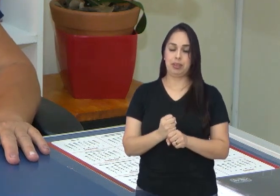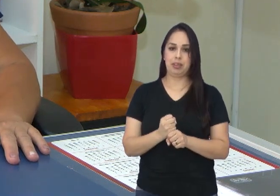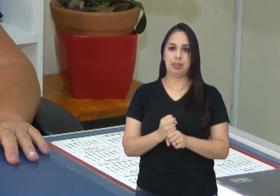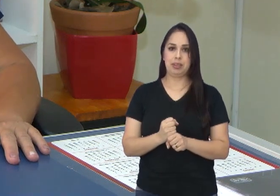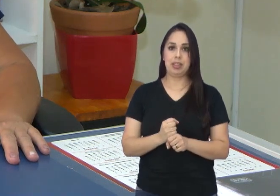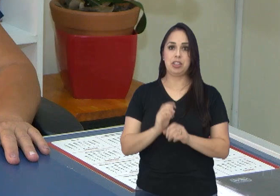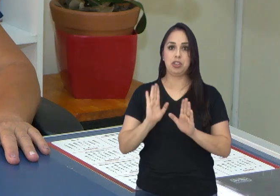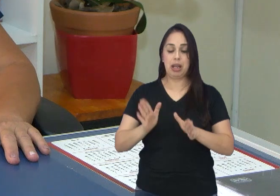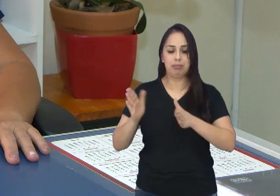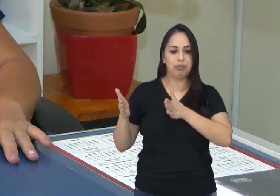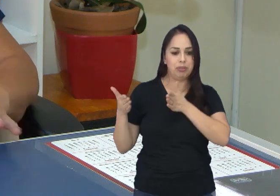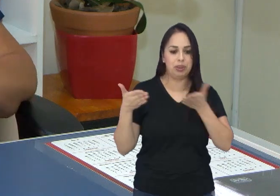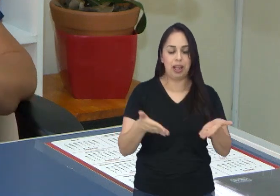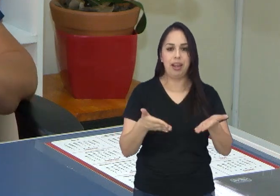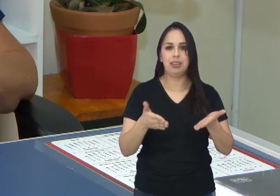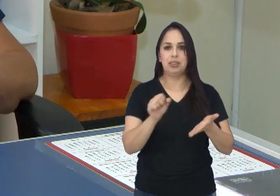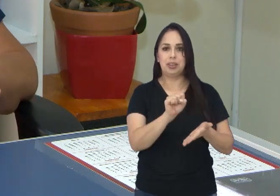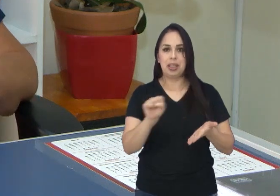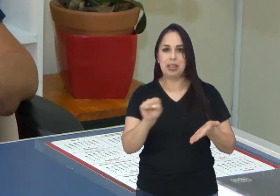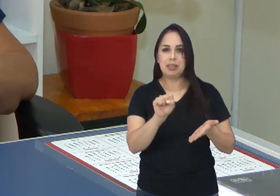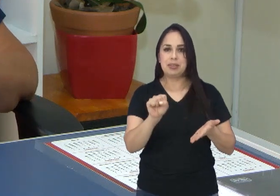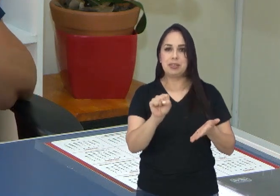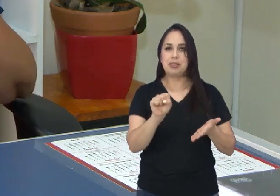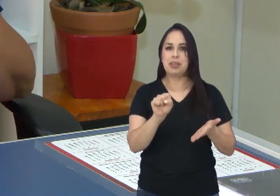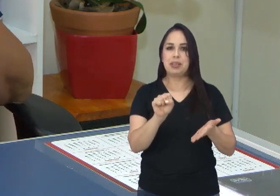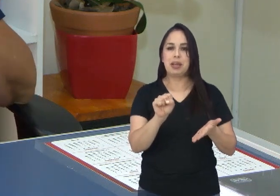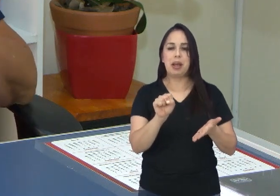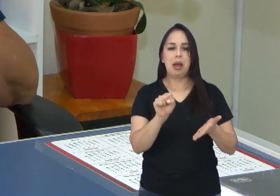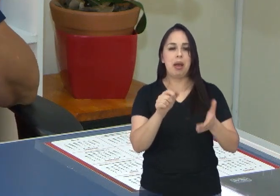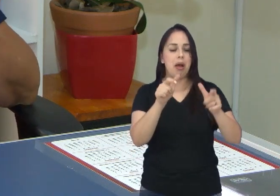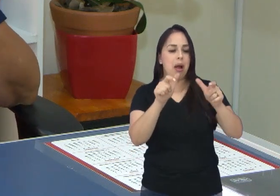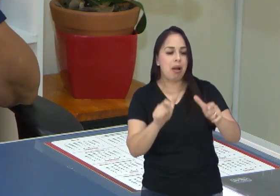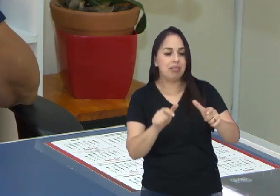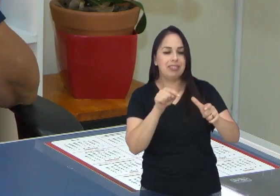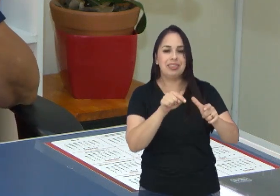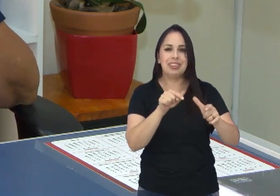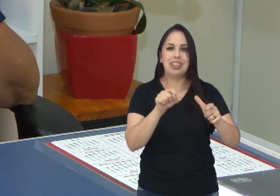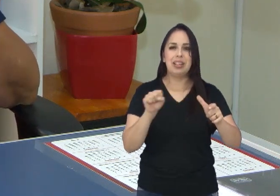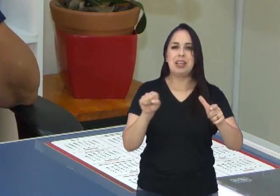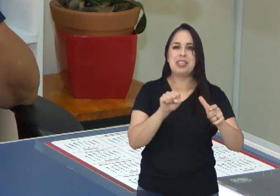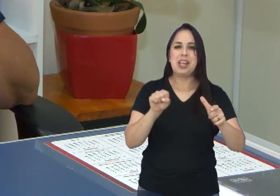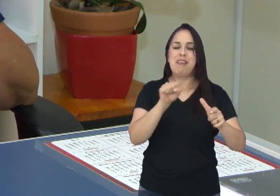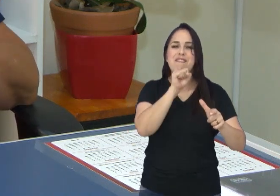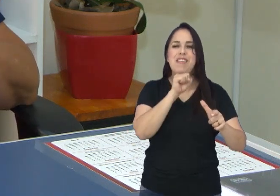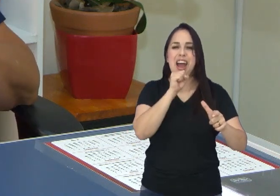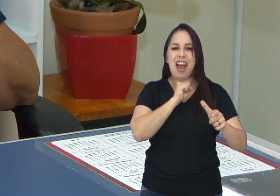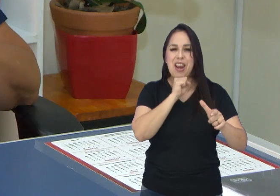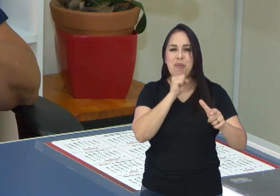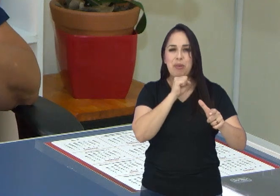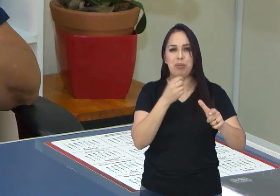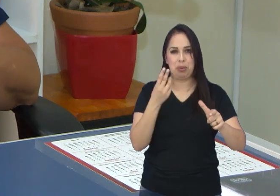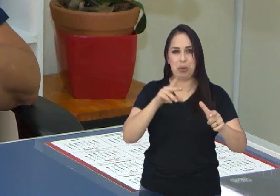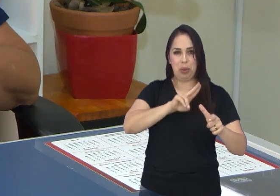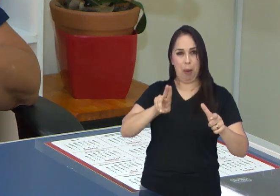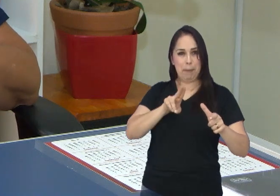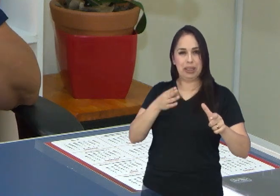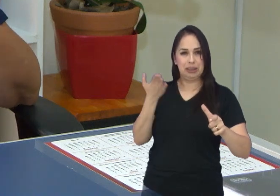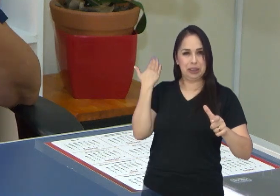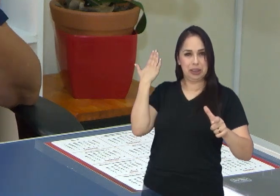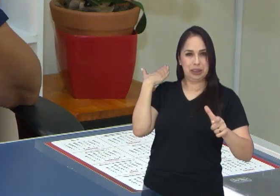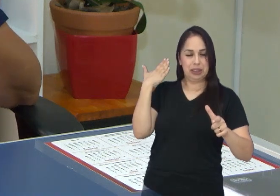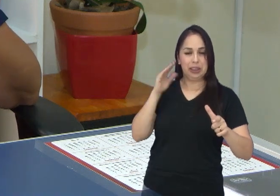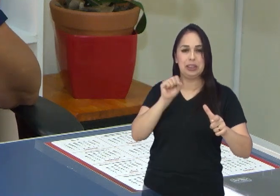Jardim Satélite, né? Era um bairro ainda, a gente chamava de Jardim Satélite Velho, né? Naquela época.